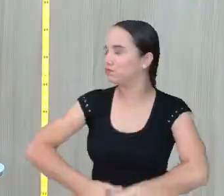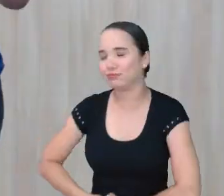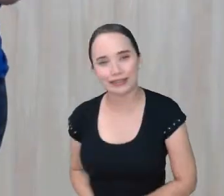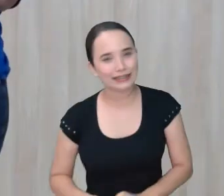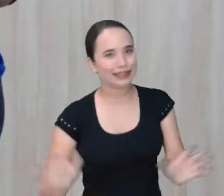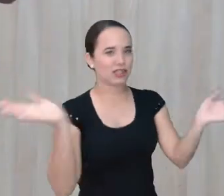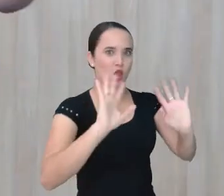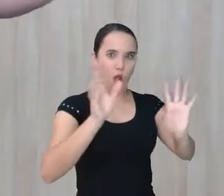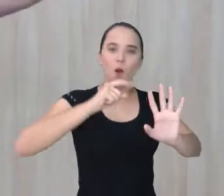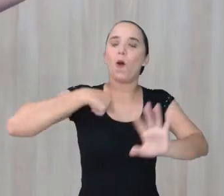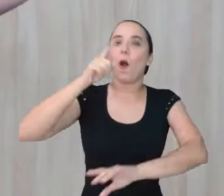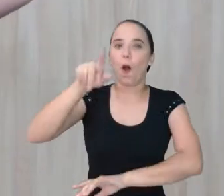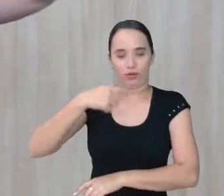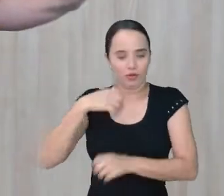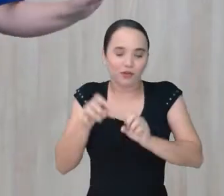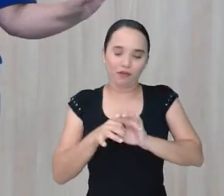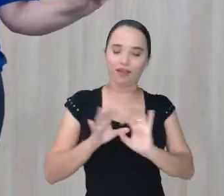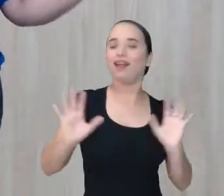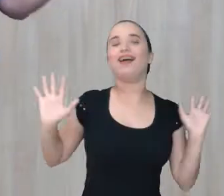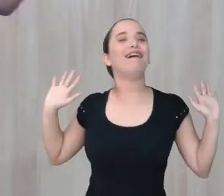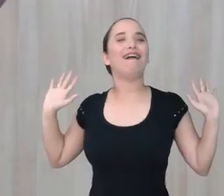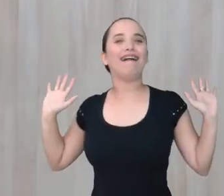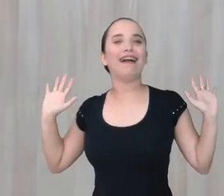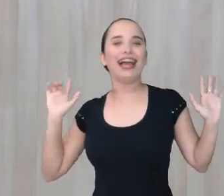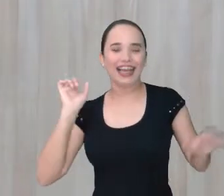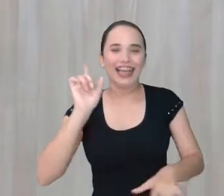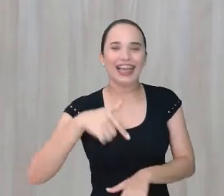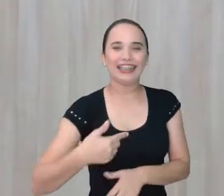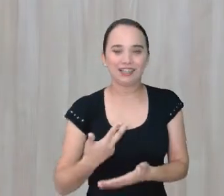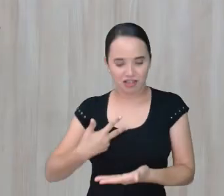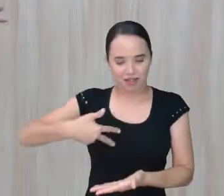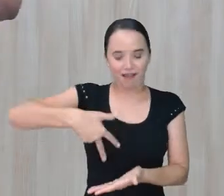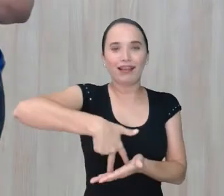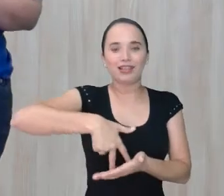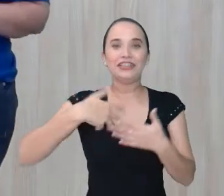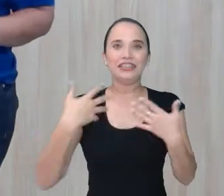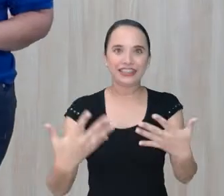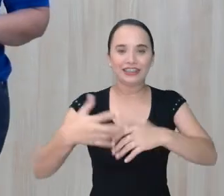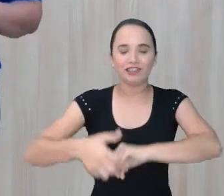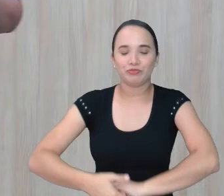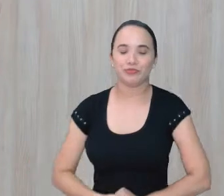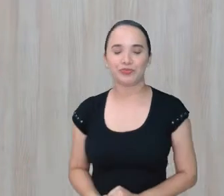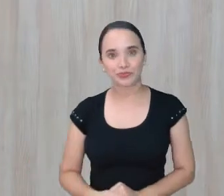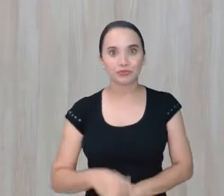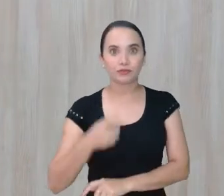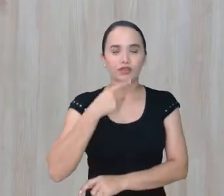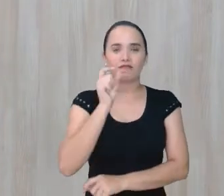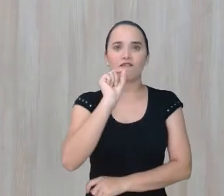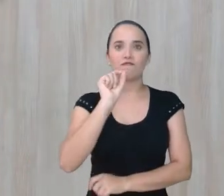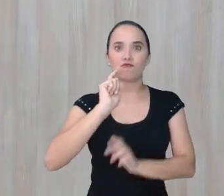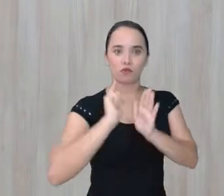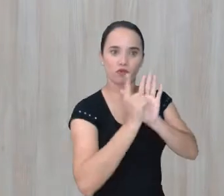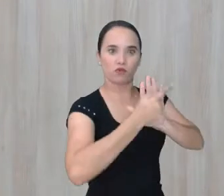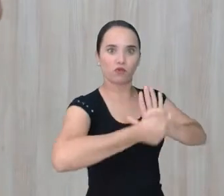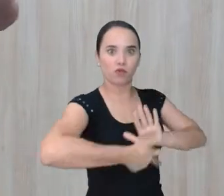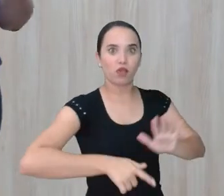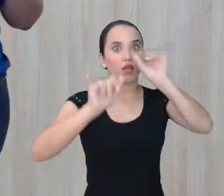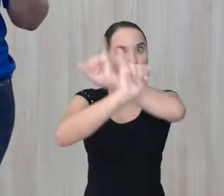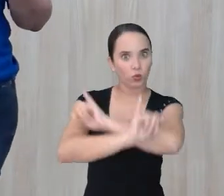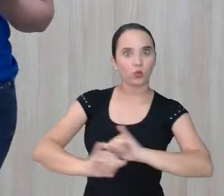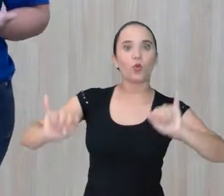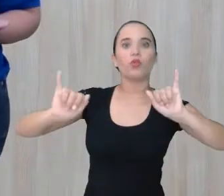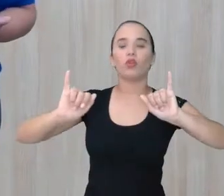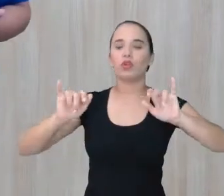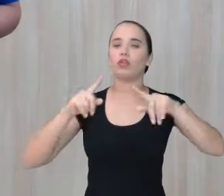Não, eu sou espontânea. Pessoal, é o seguinte, a gente vai falar do gênero textual notícia, mas antes eu quero